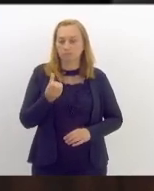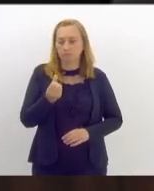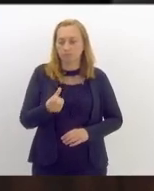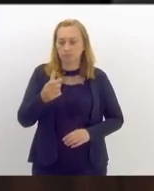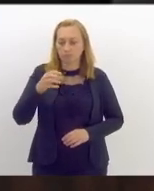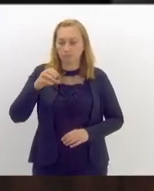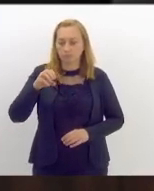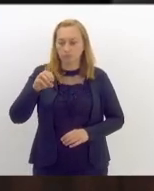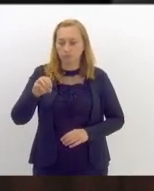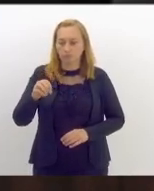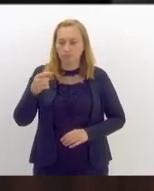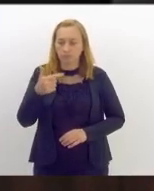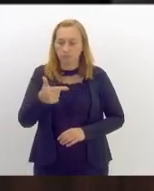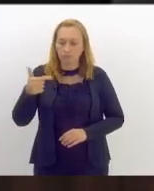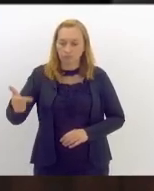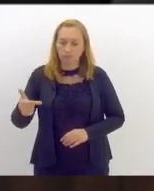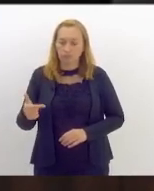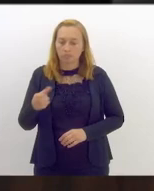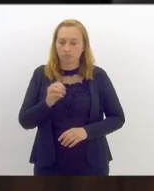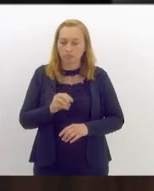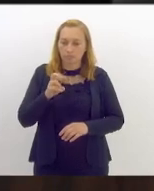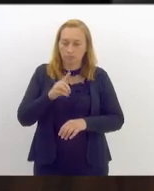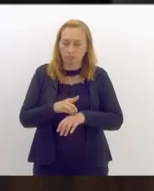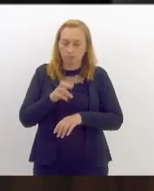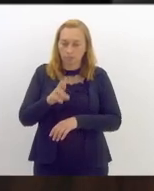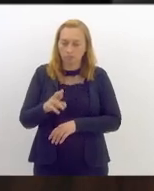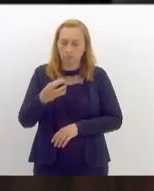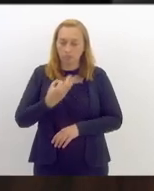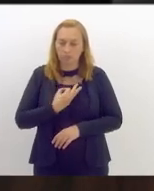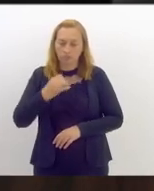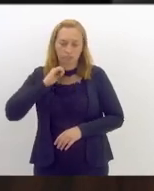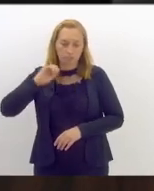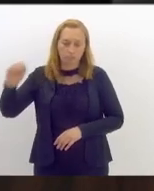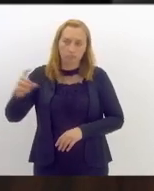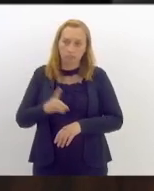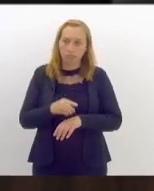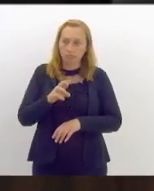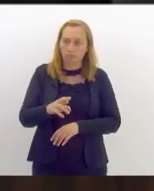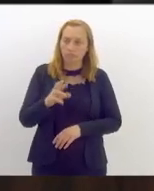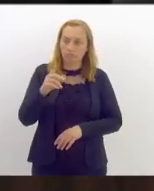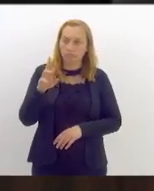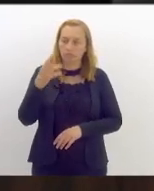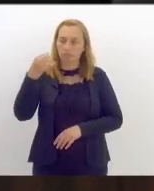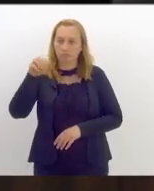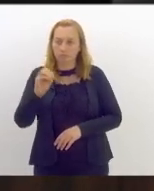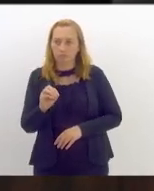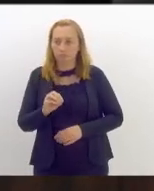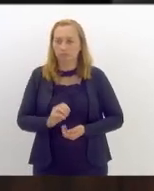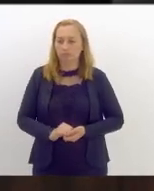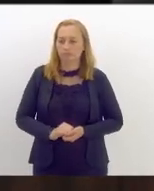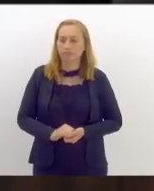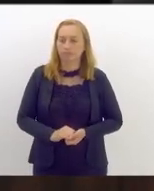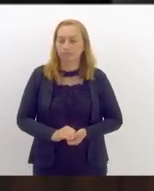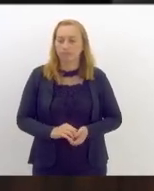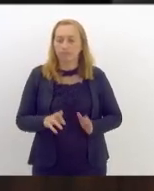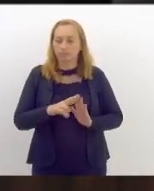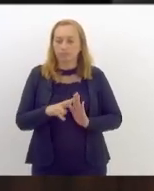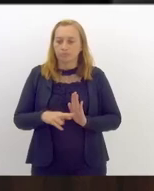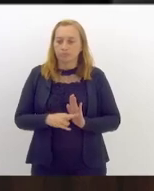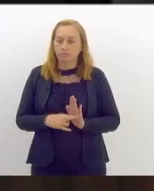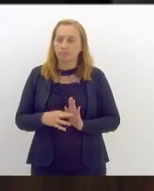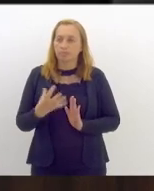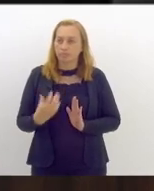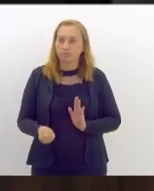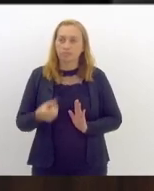Marcos Roberto Anderson Moraes deu tudo certinho consegue medalha e respectivo de diploma adotou Ricardo azedo de Luca Monte para essa comissão de normas